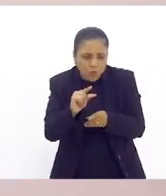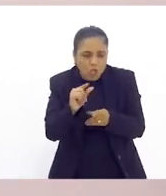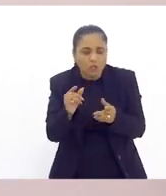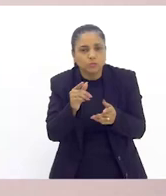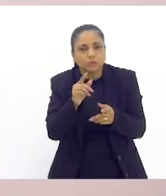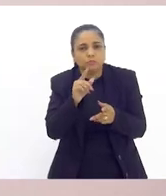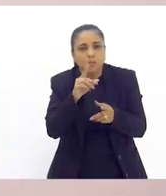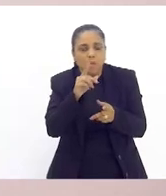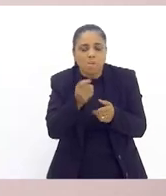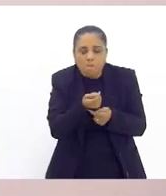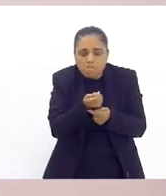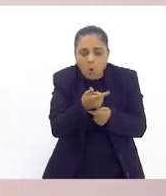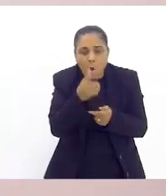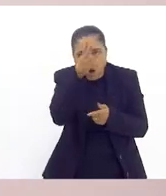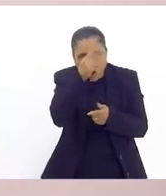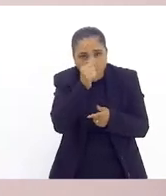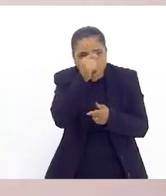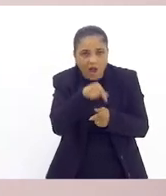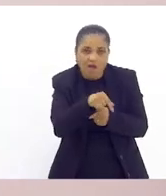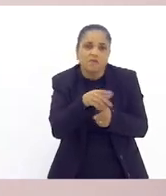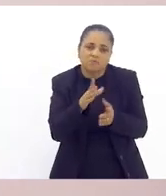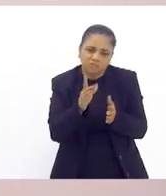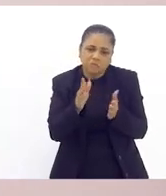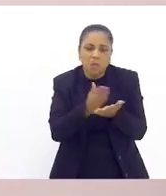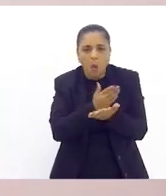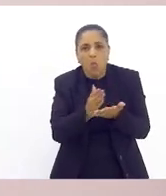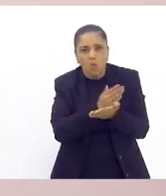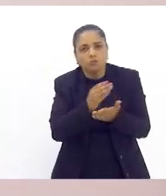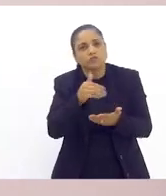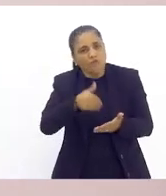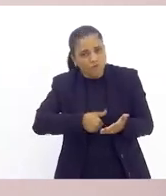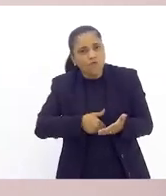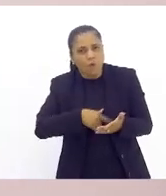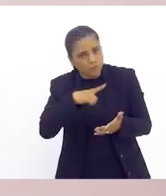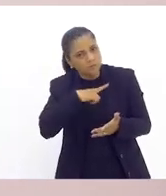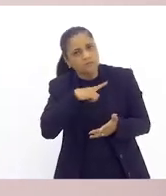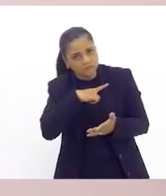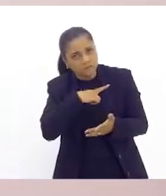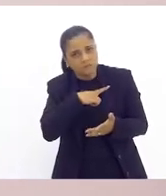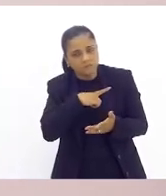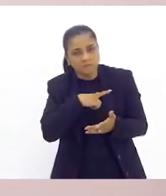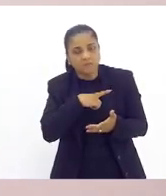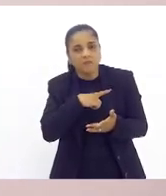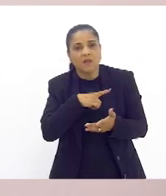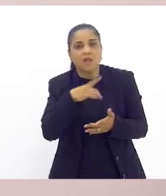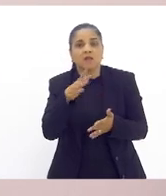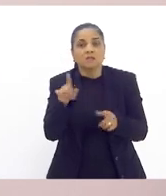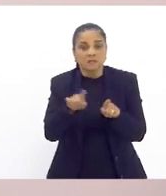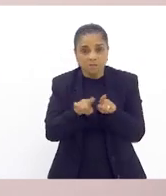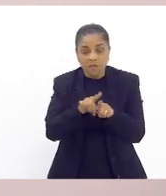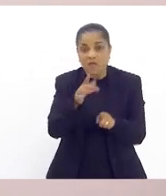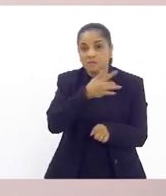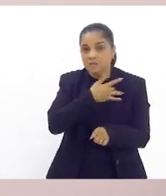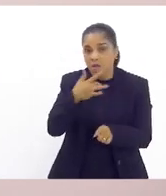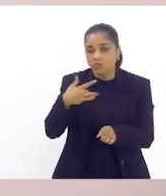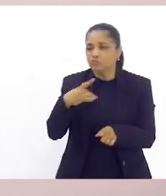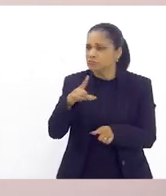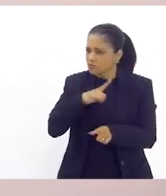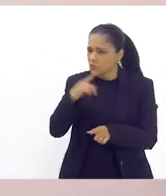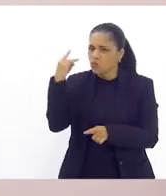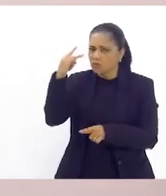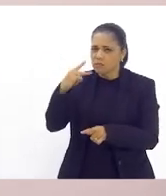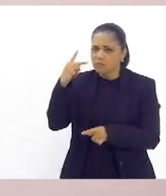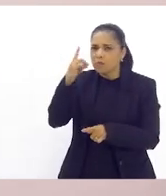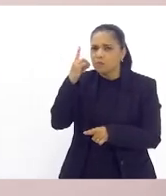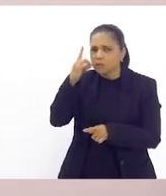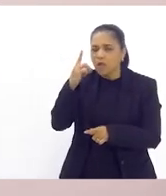passar fome ou se desempregado né então saúde saúde gente é muito triste acho que também teve um deputado que comentou aqui que é